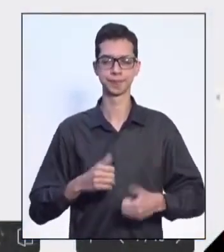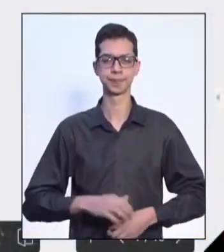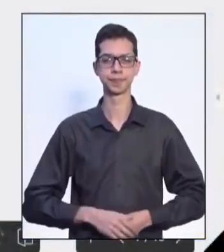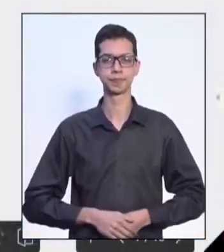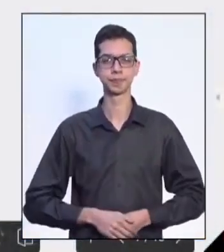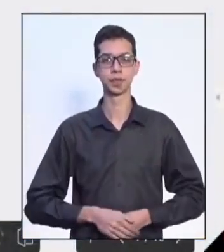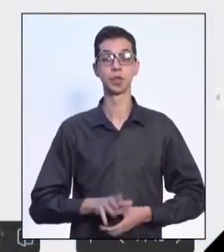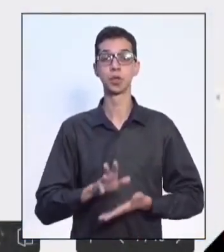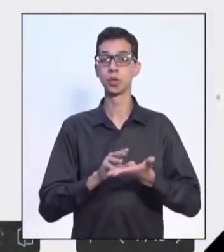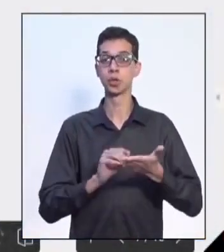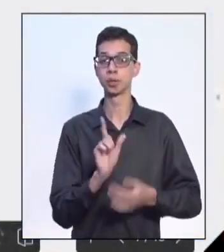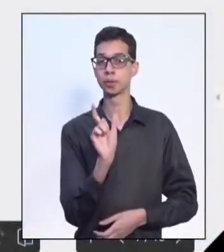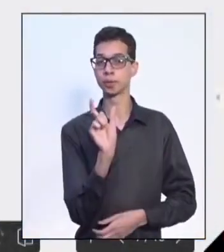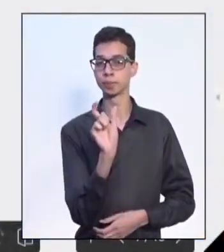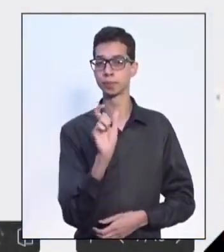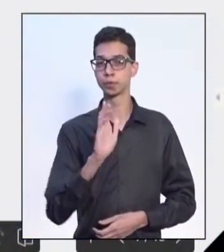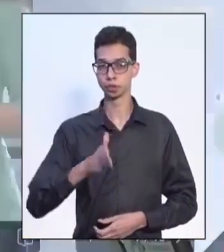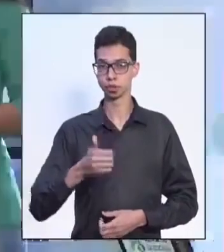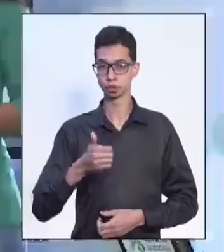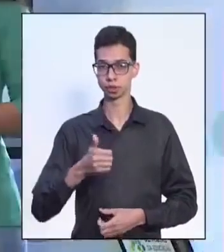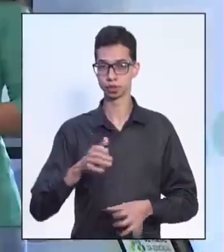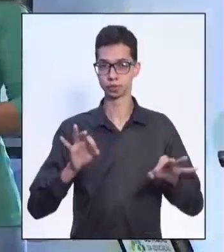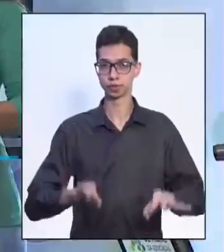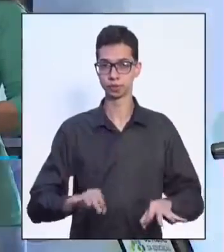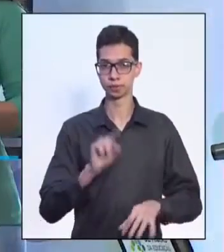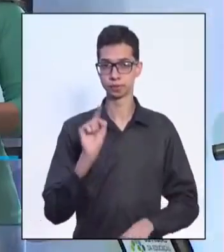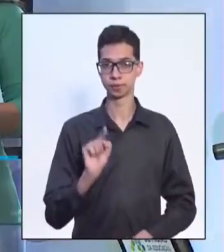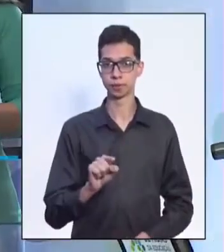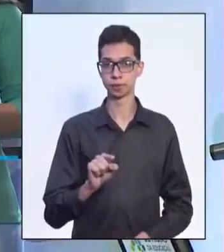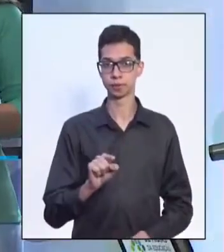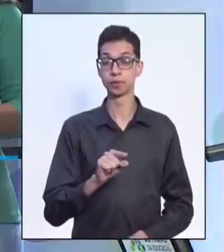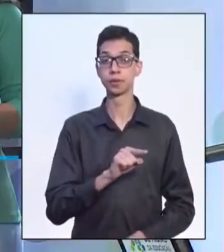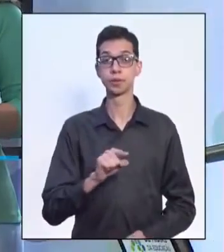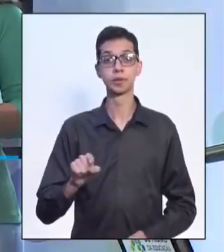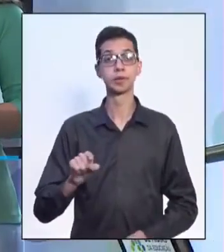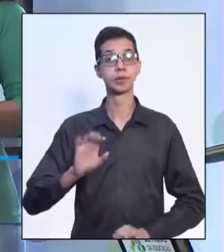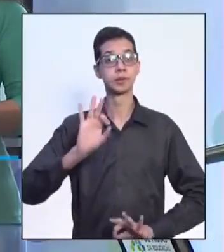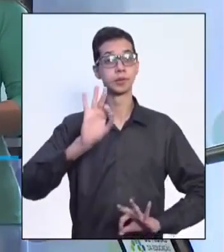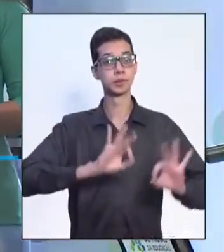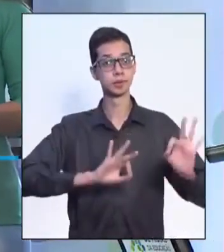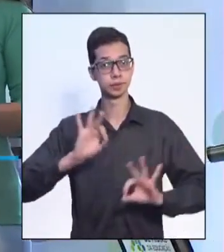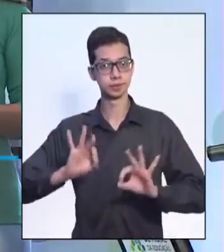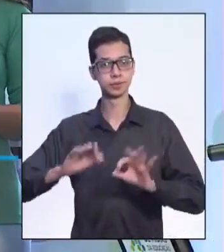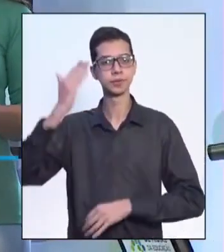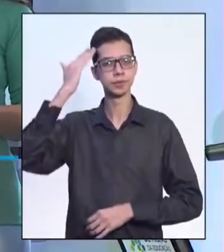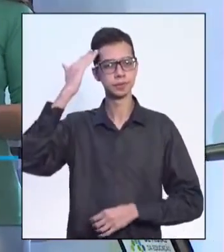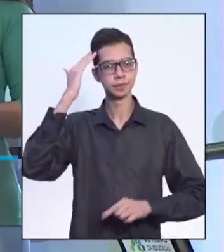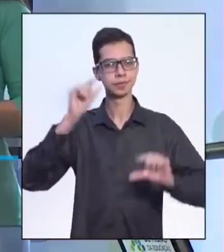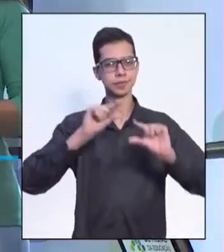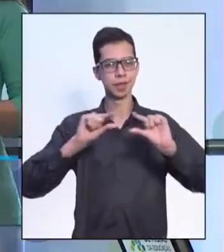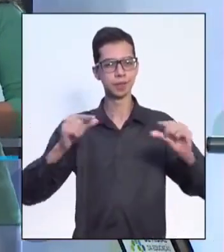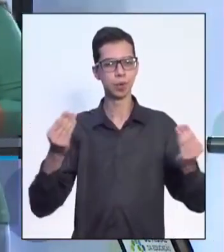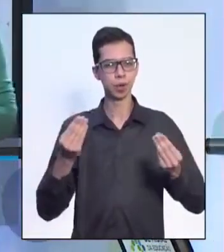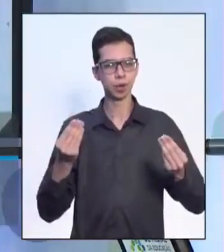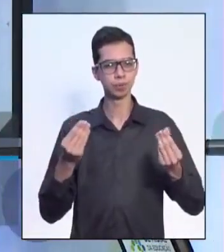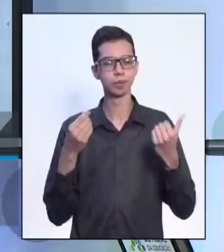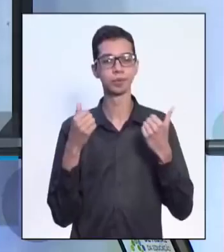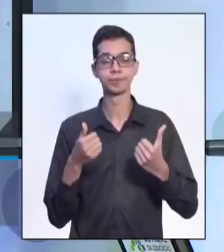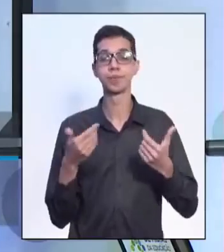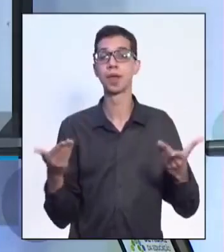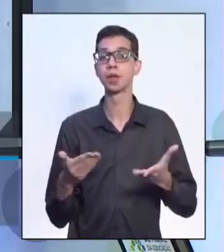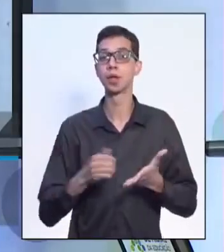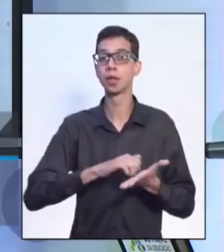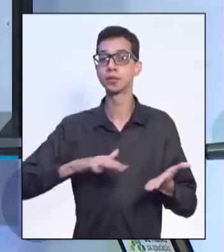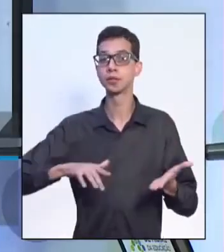Printaram a tela? Tudo certo? Estão com as fórmulas também, né? Então, vamos para a atividade agora. Vamos ver se